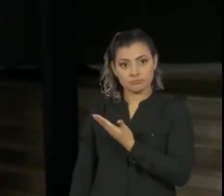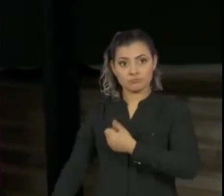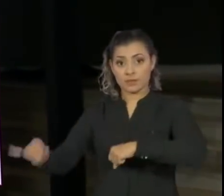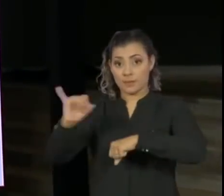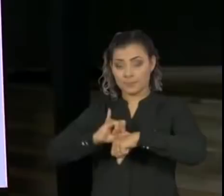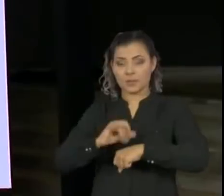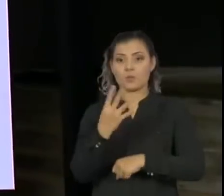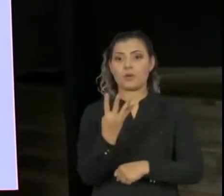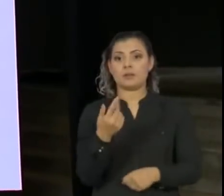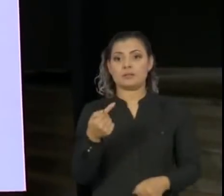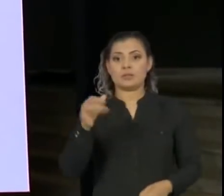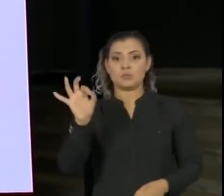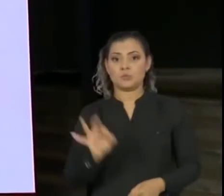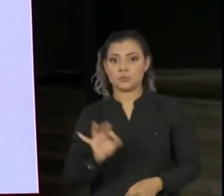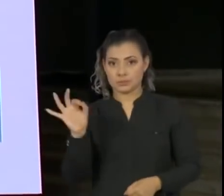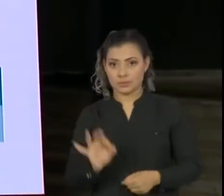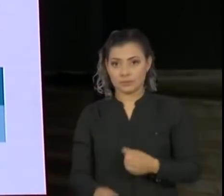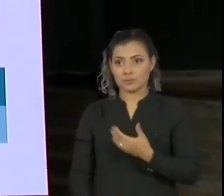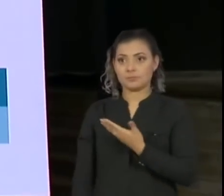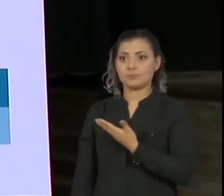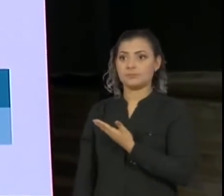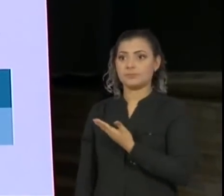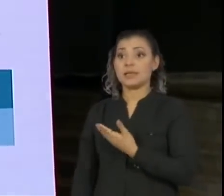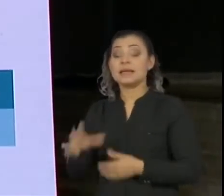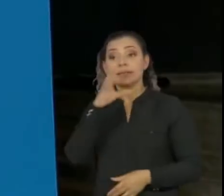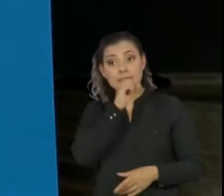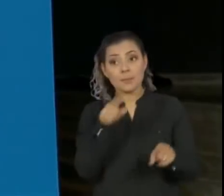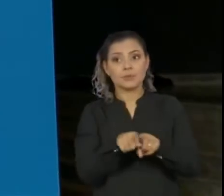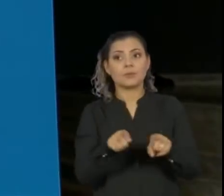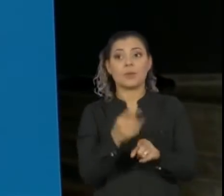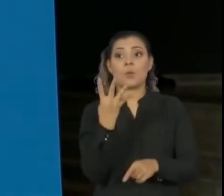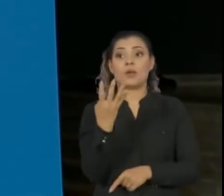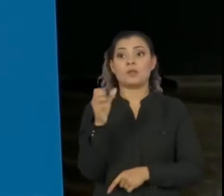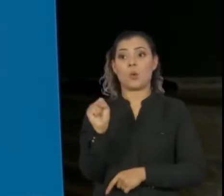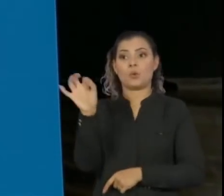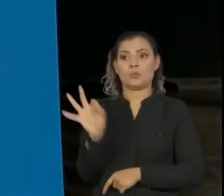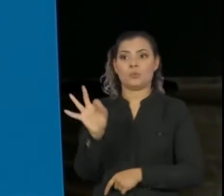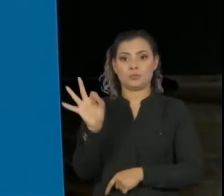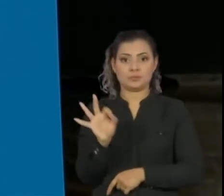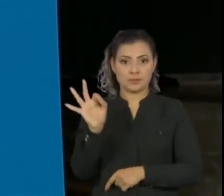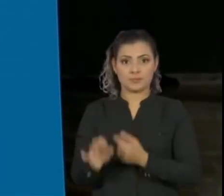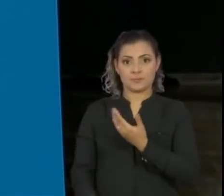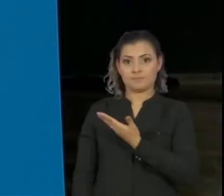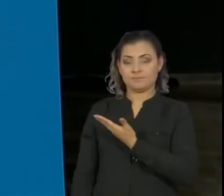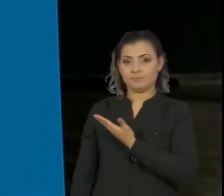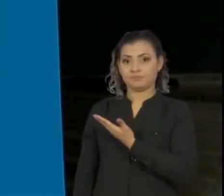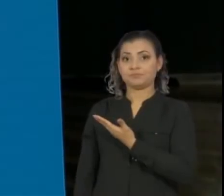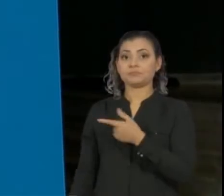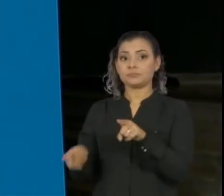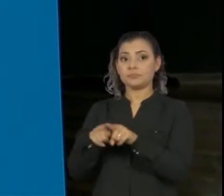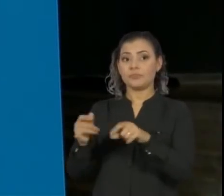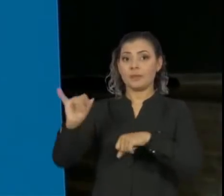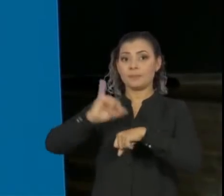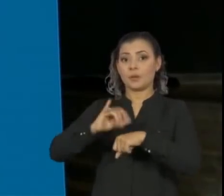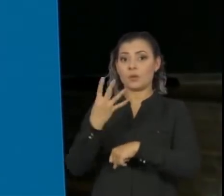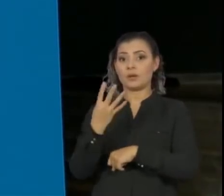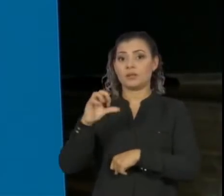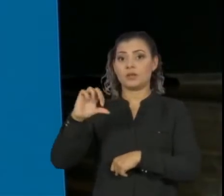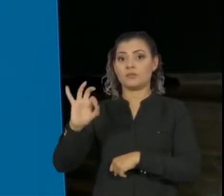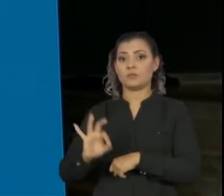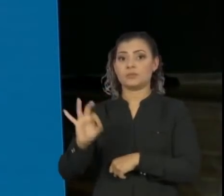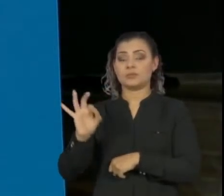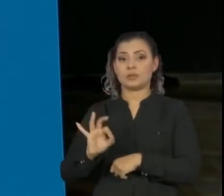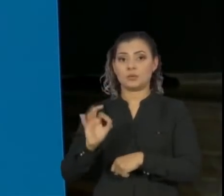capital 47% e do sábado 48% do Estado, na capital